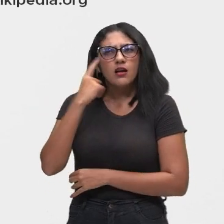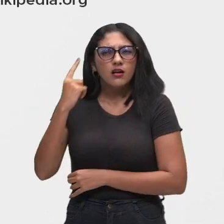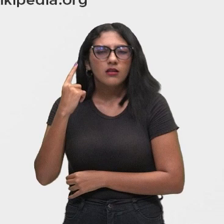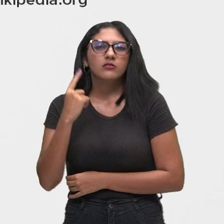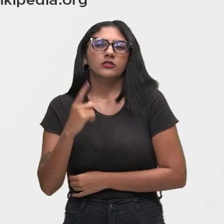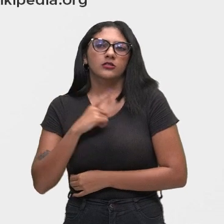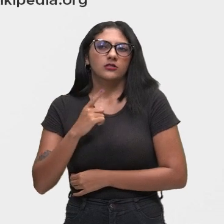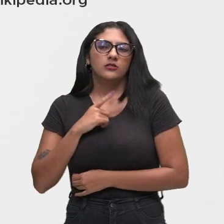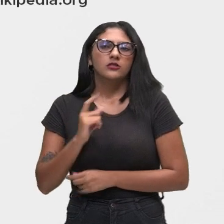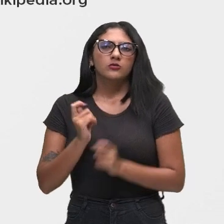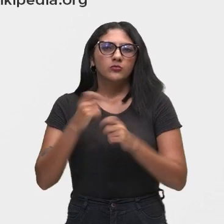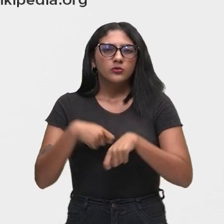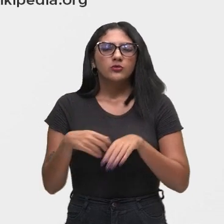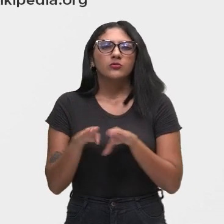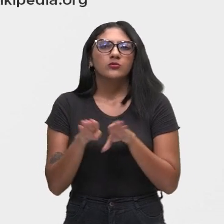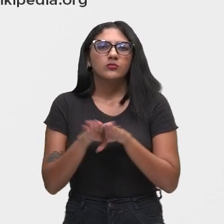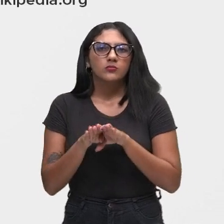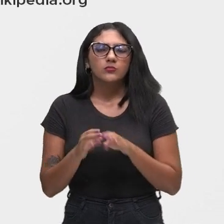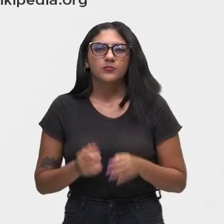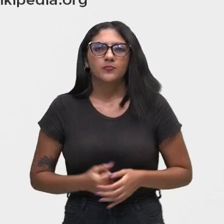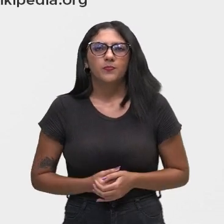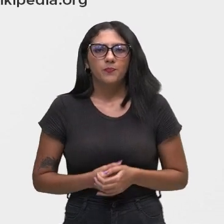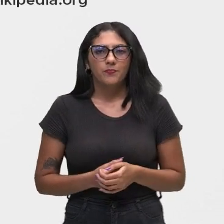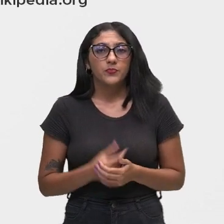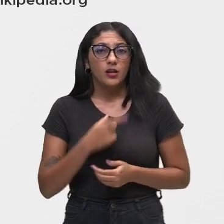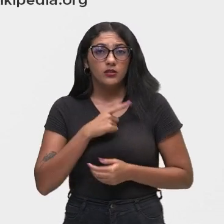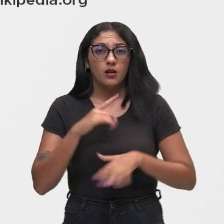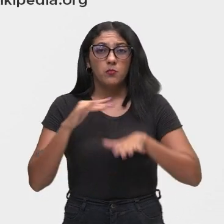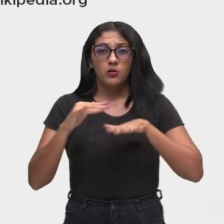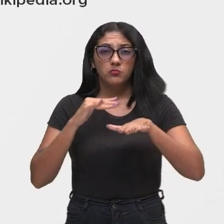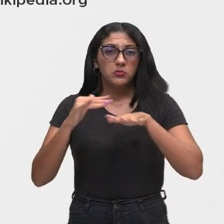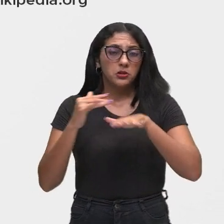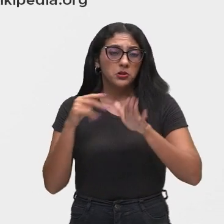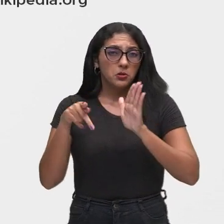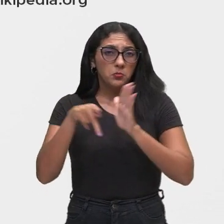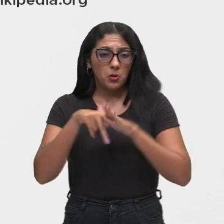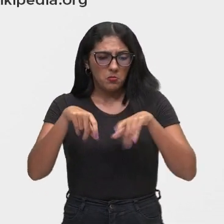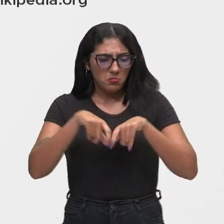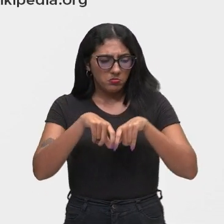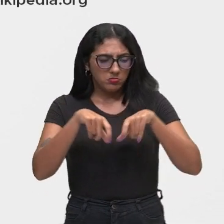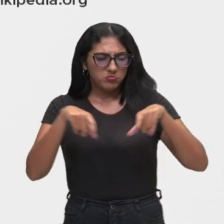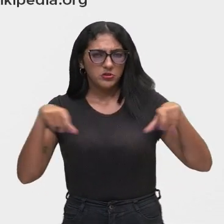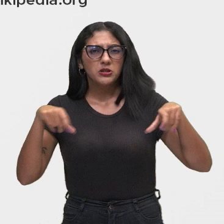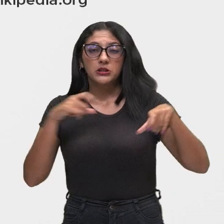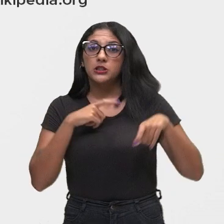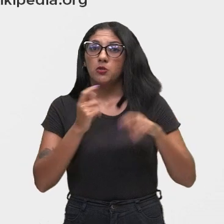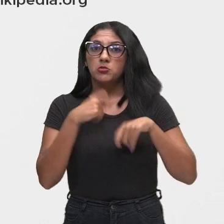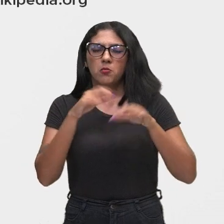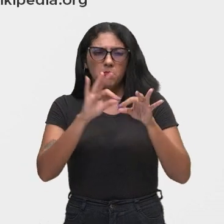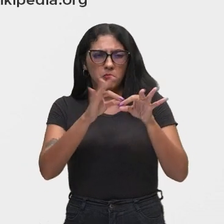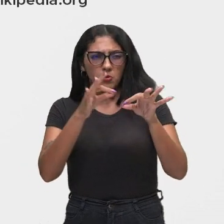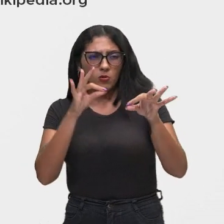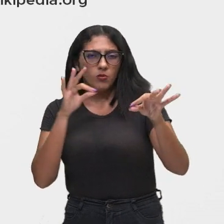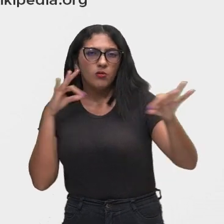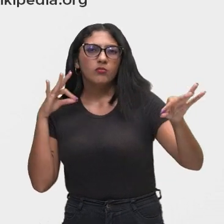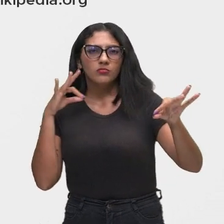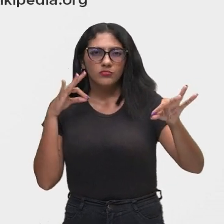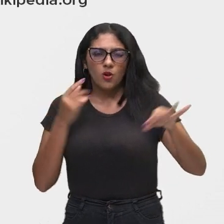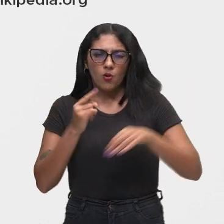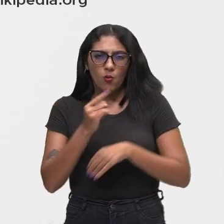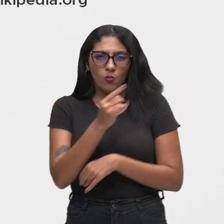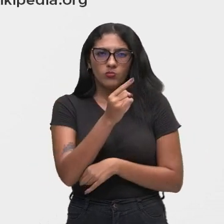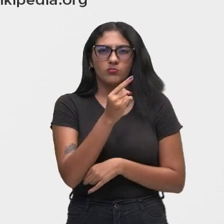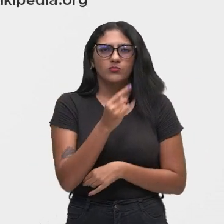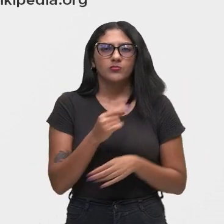conseguiram ter uma movimentação na superfície em grandes distâncias, né? E a